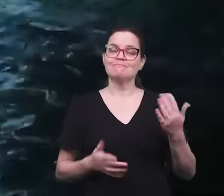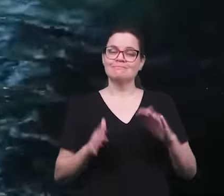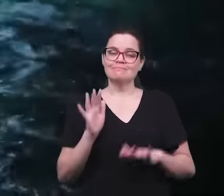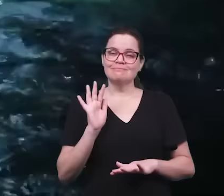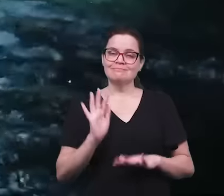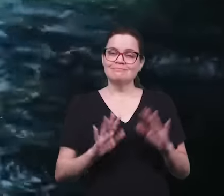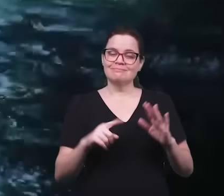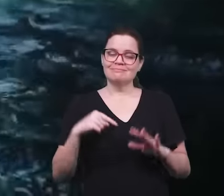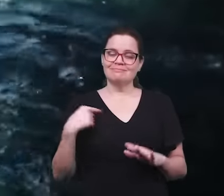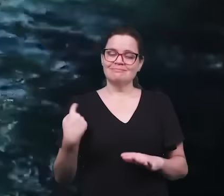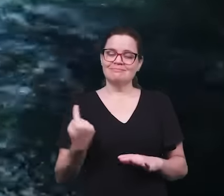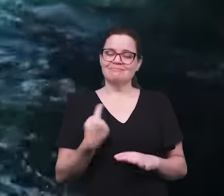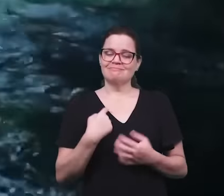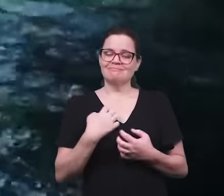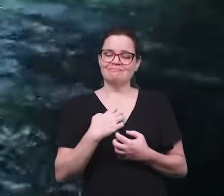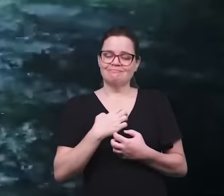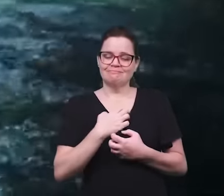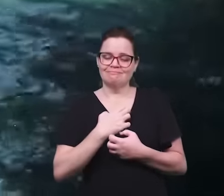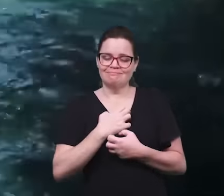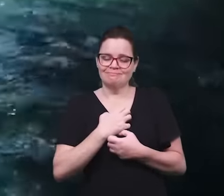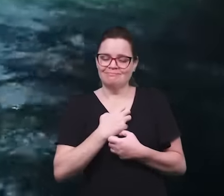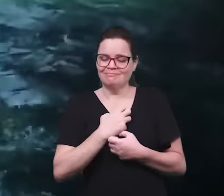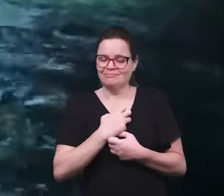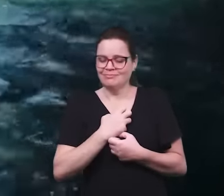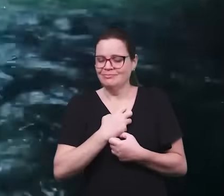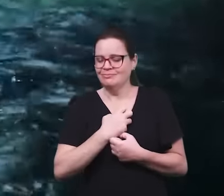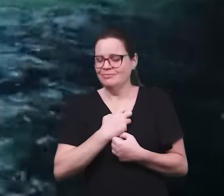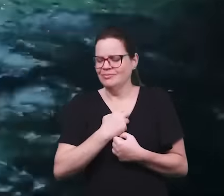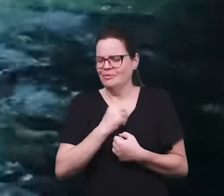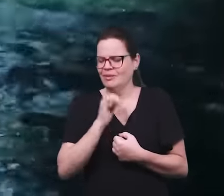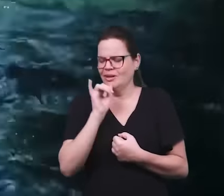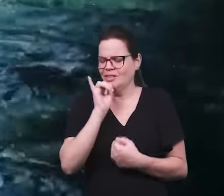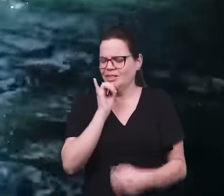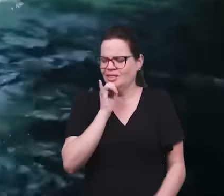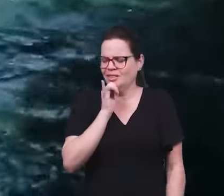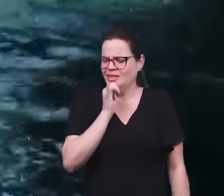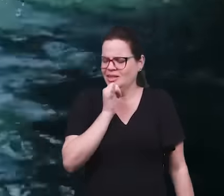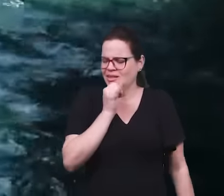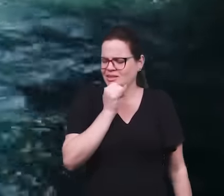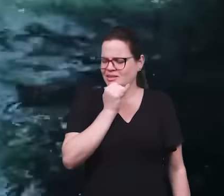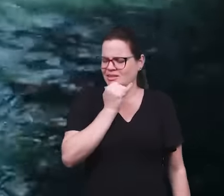Só uma voz me basta